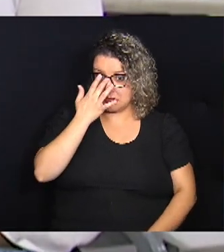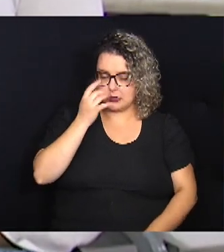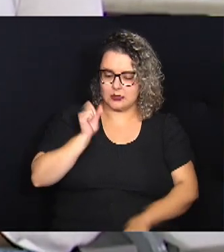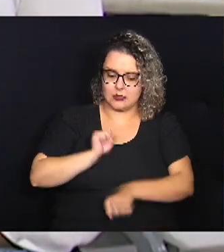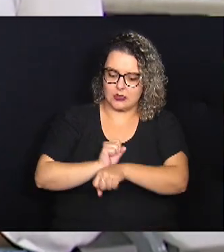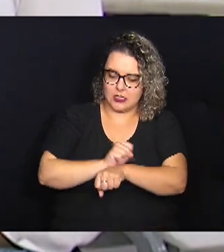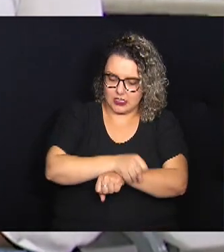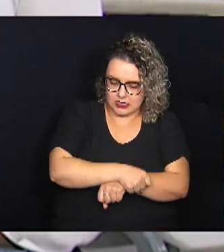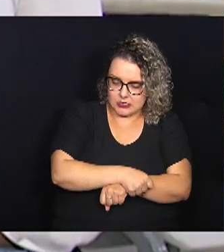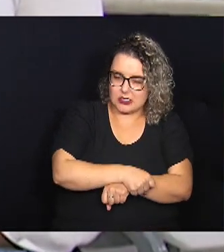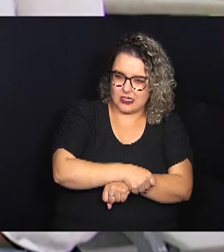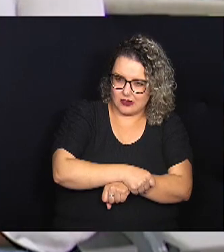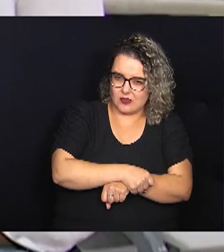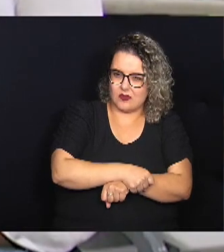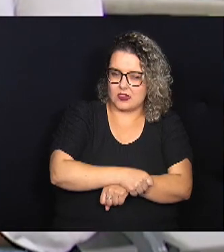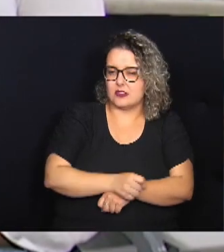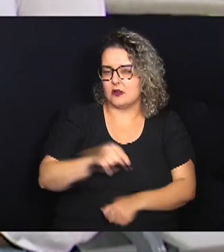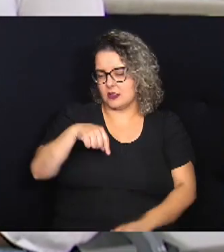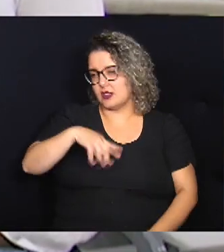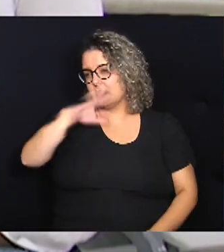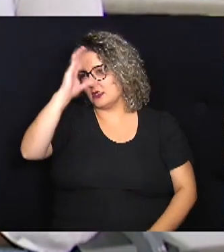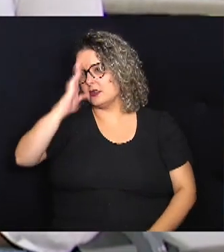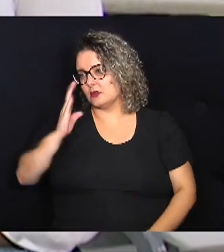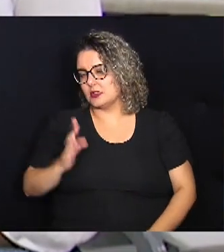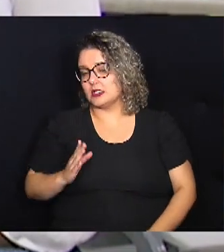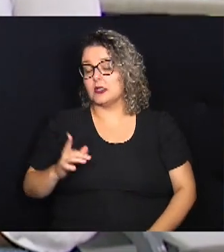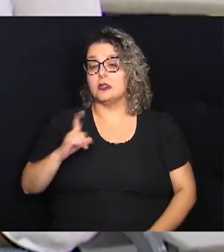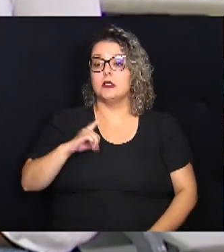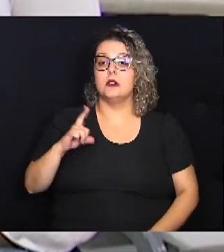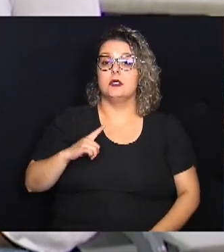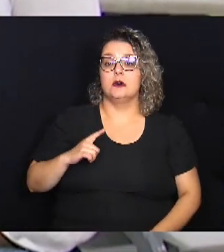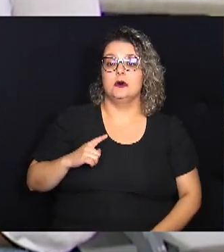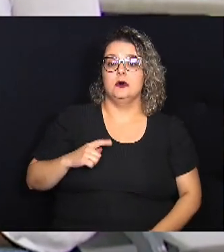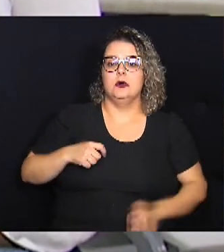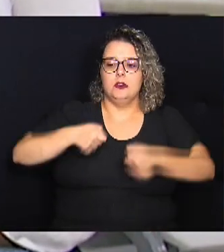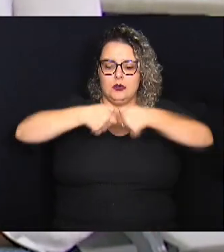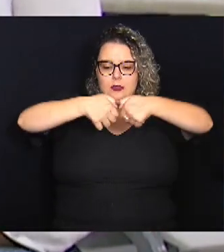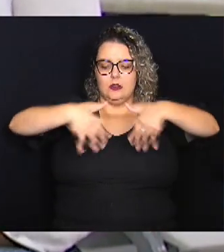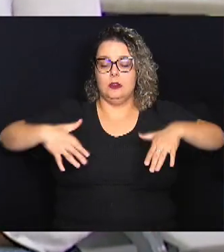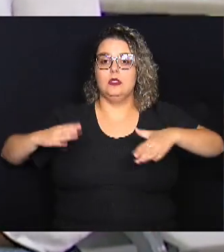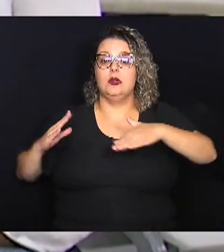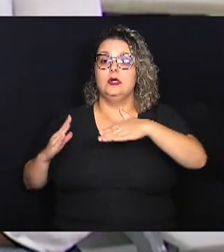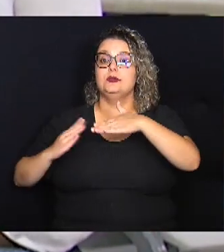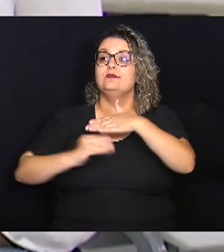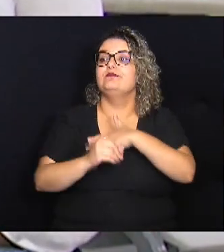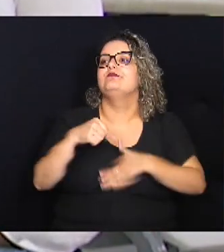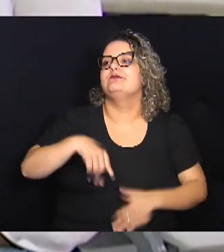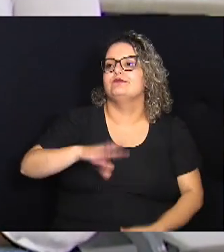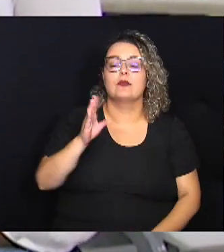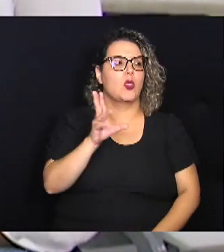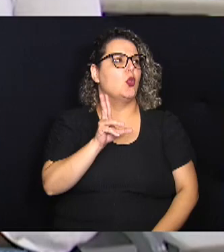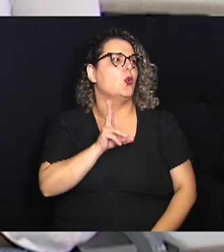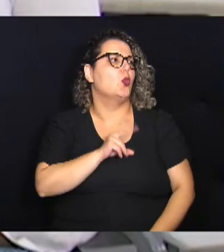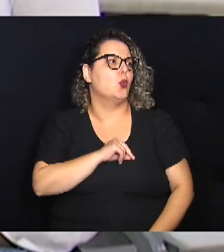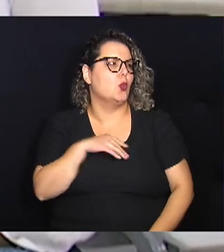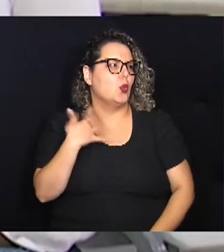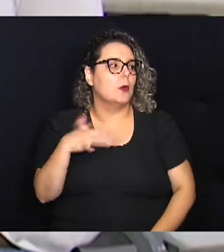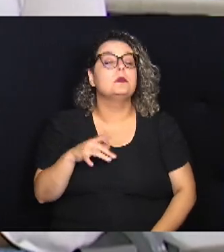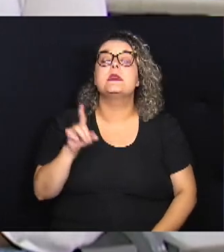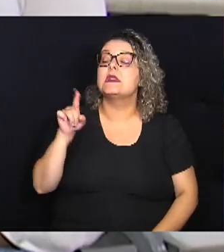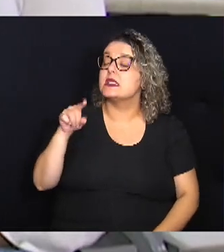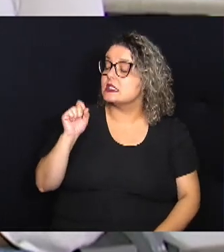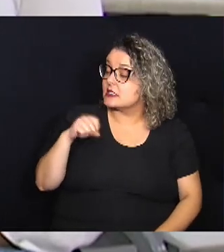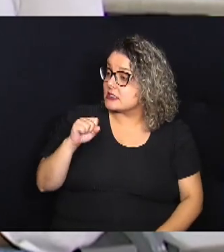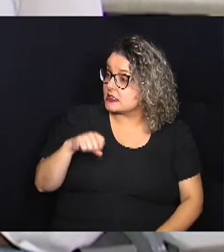escravidão, né, no Brasil. E a gente também teve os fluxos migratórios para cá. Olha só, gente. Que aconteceram